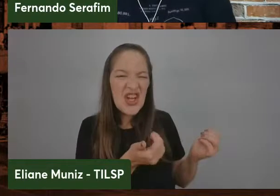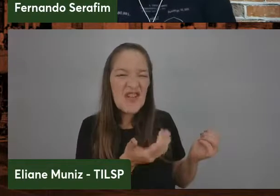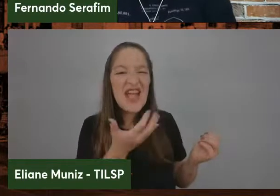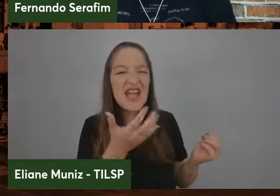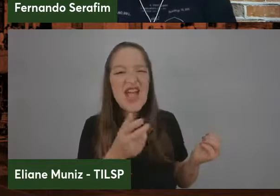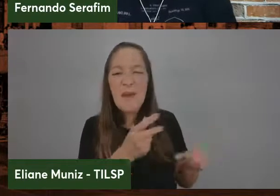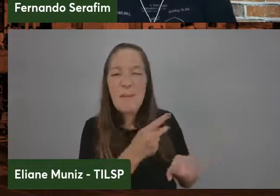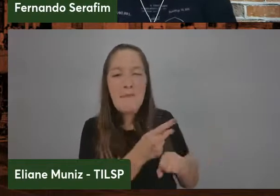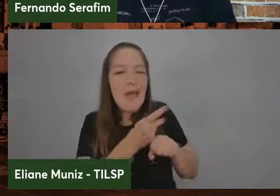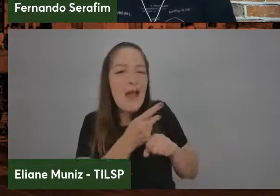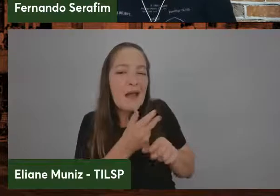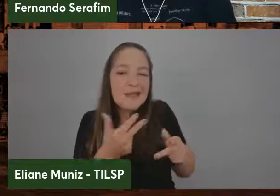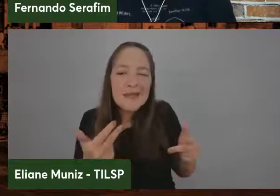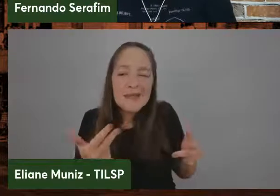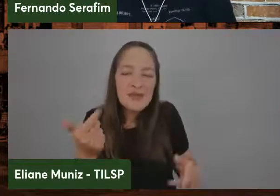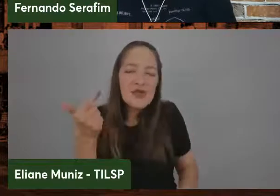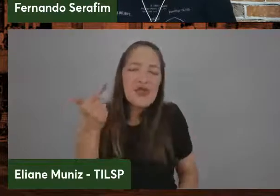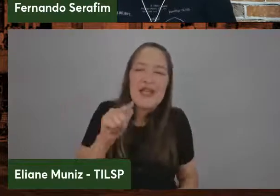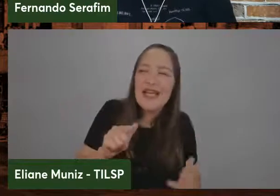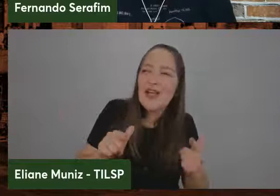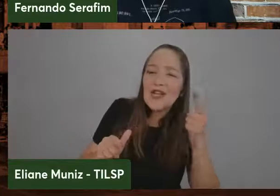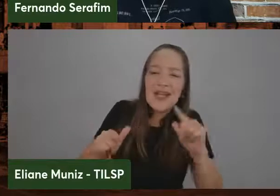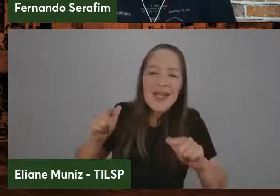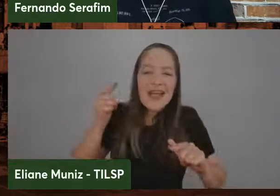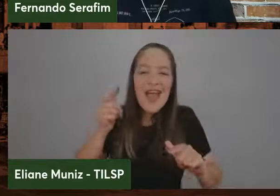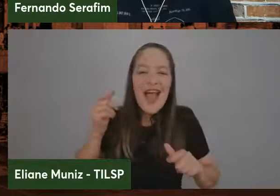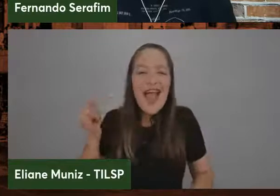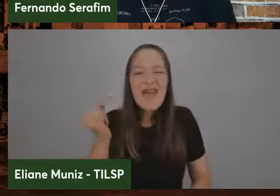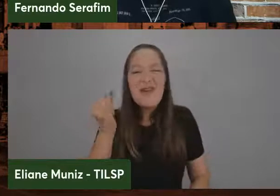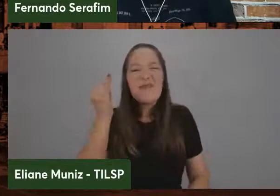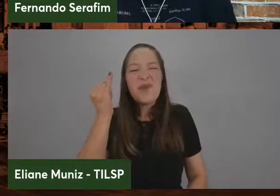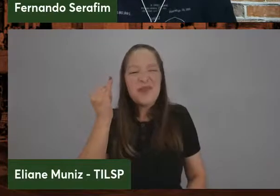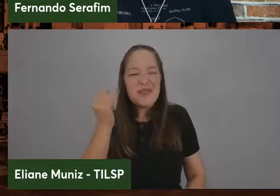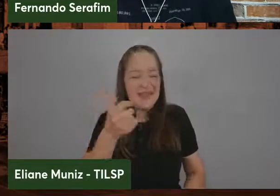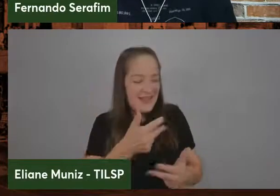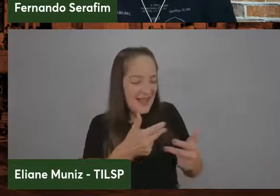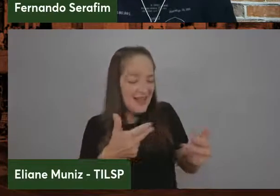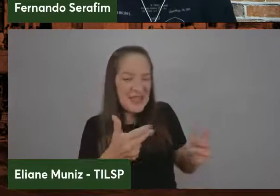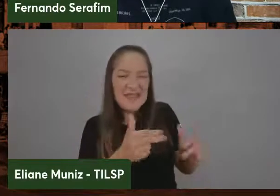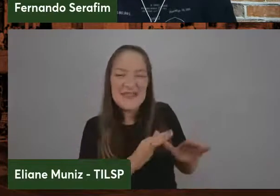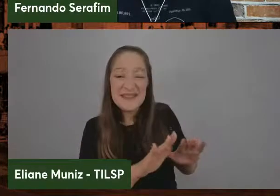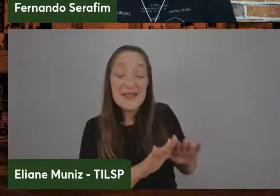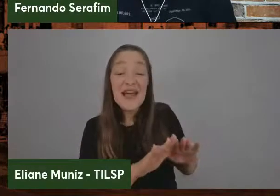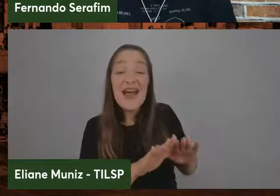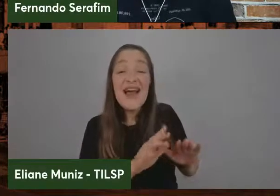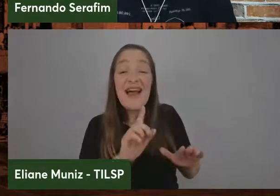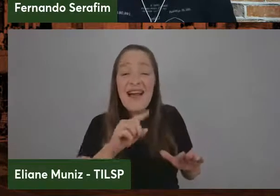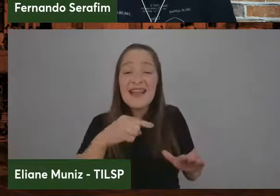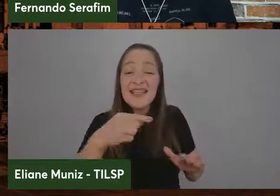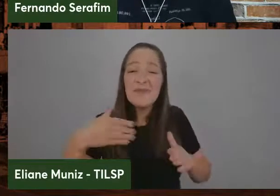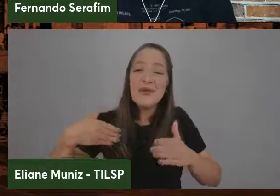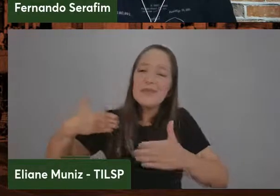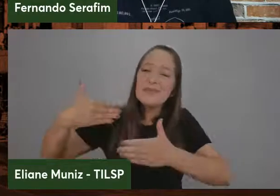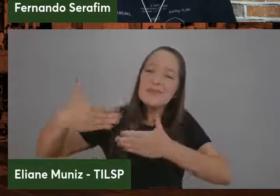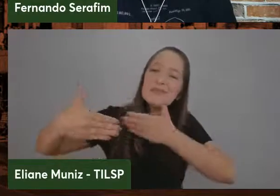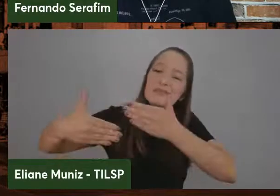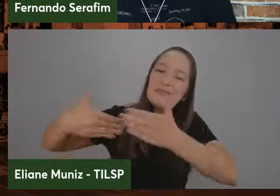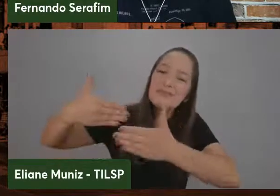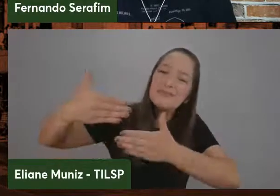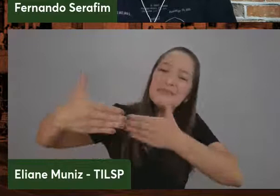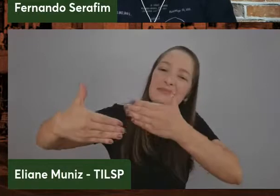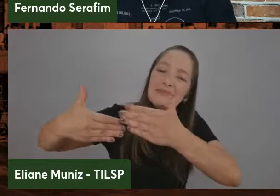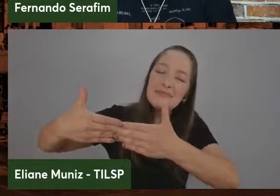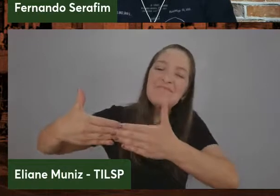prêmios, você quer não sei o quê, você dá muita importância para essas coisas. Depois, com o passar do tempo,